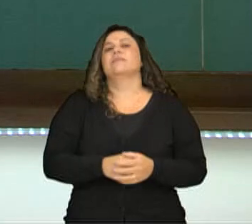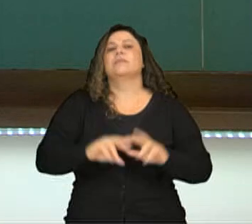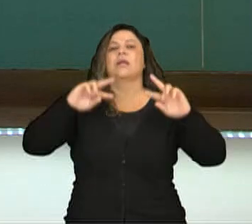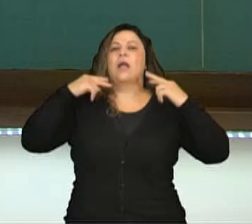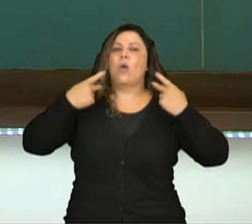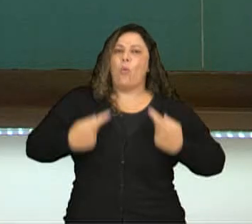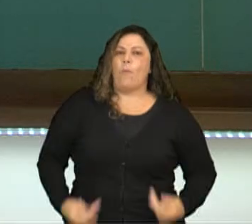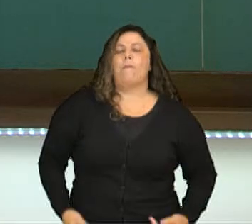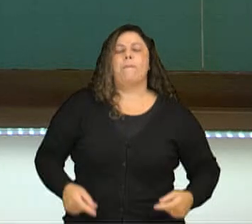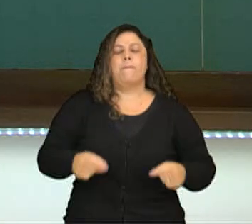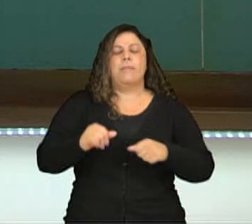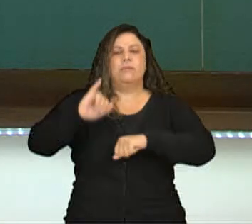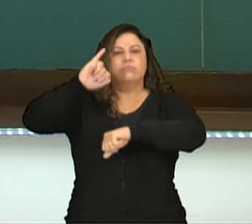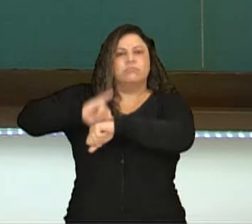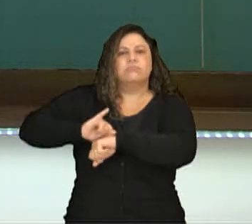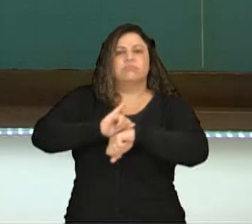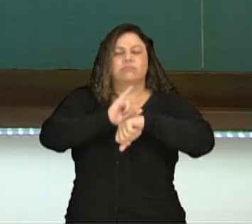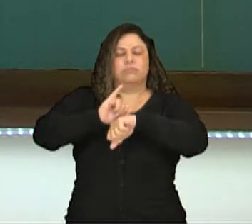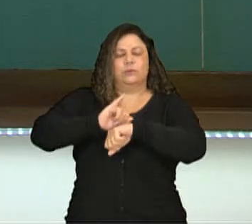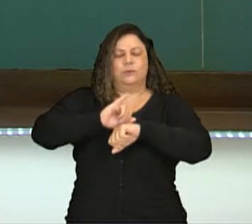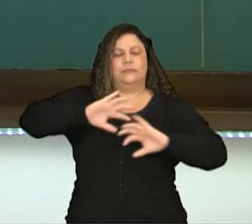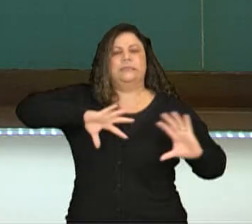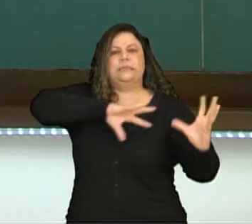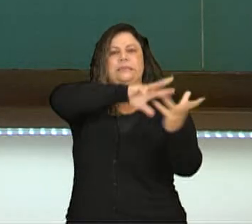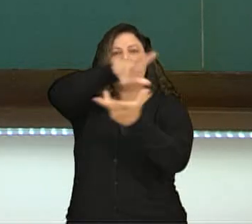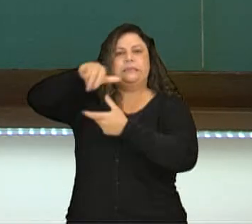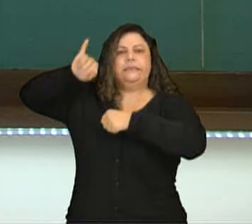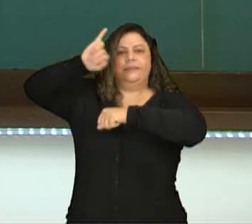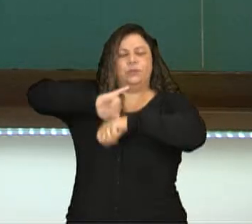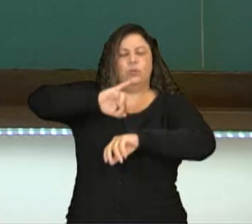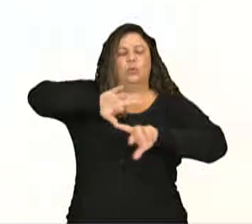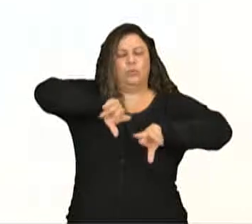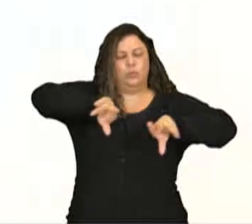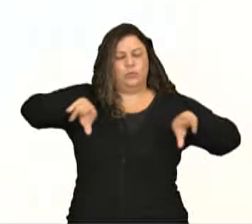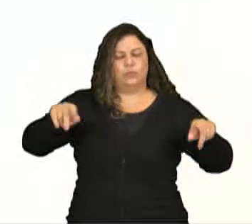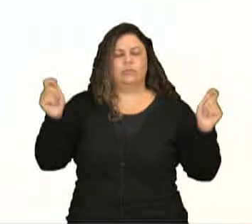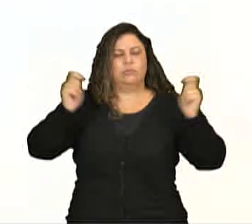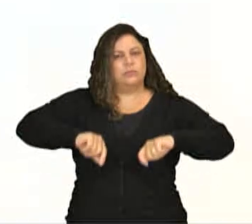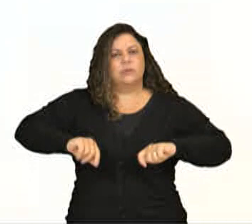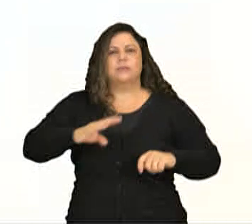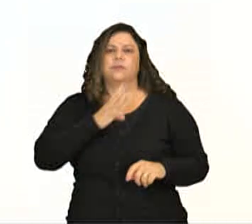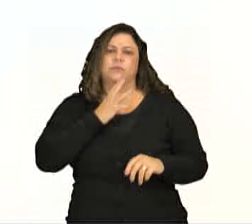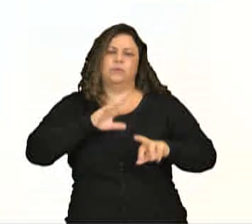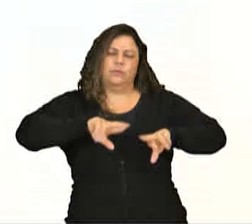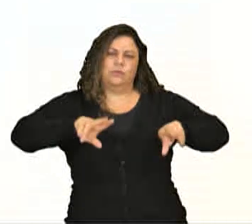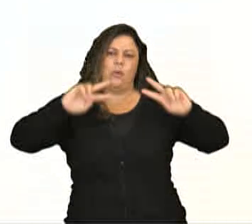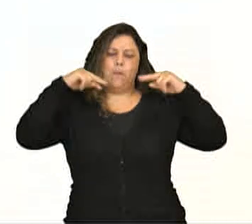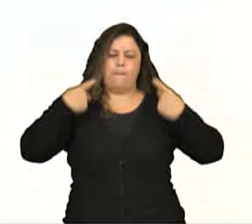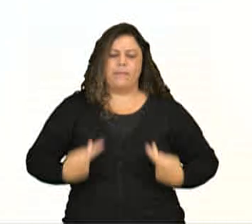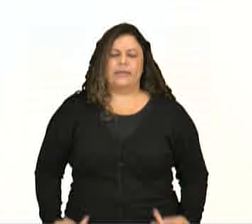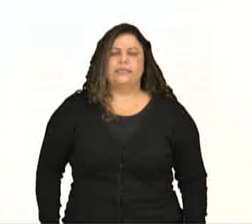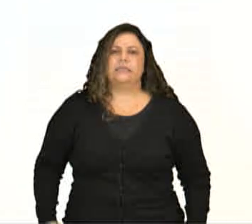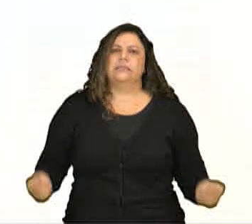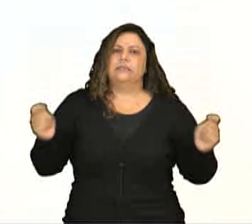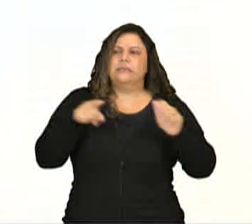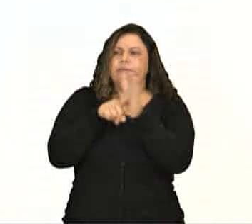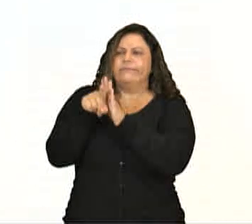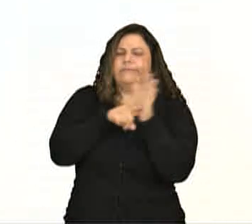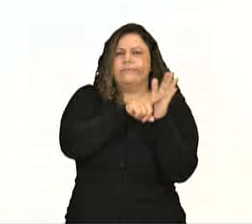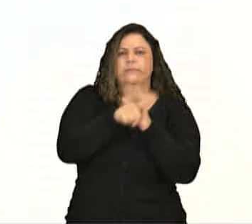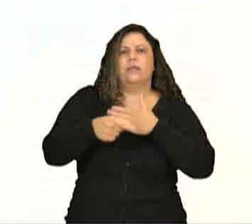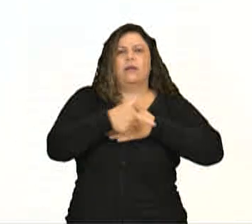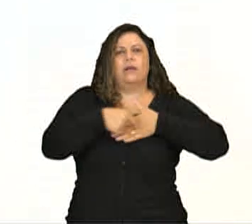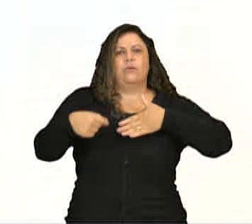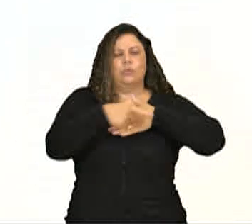se torna o centro do universo. Então, ele vai poder conhecer, né? O movimento humanista propunha o estudo de autores